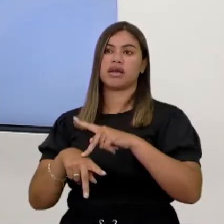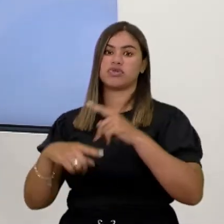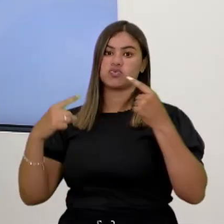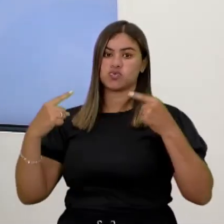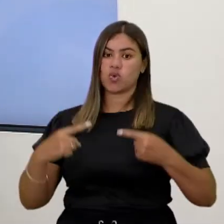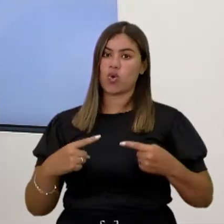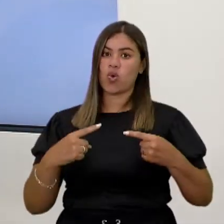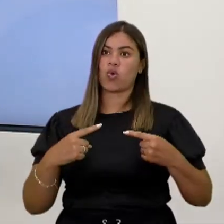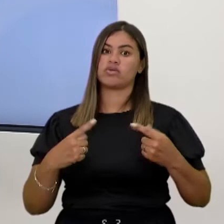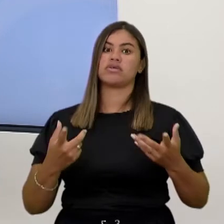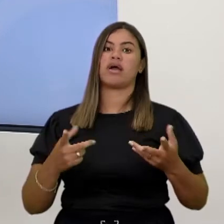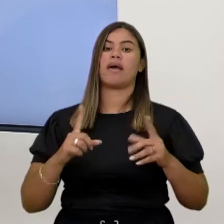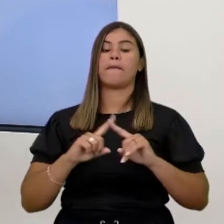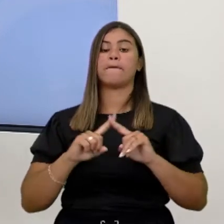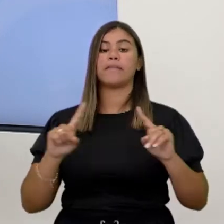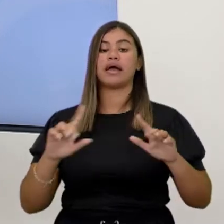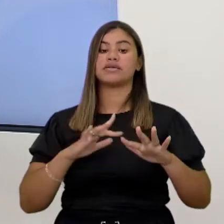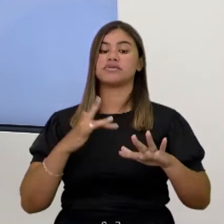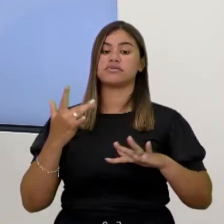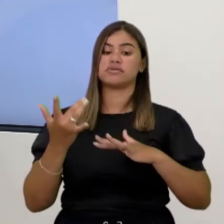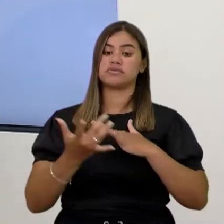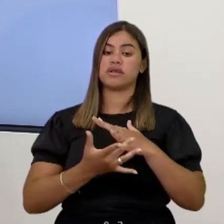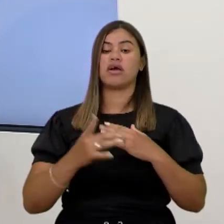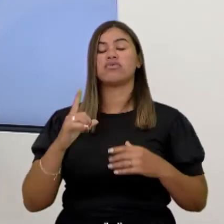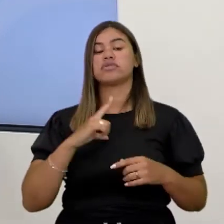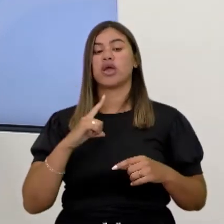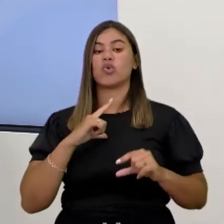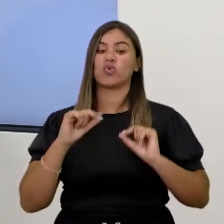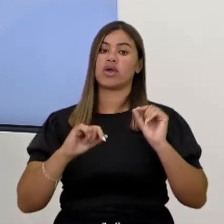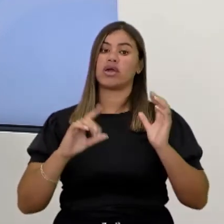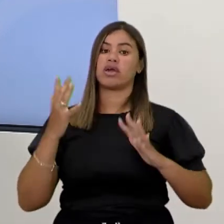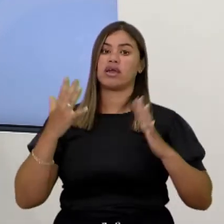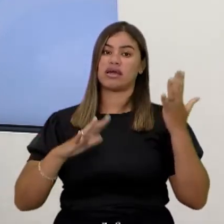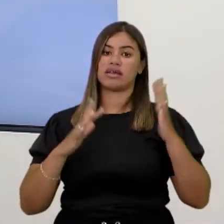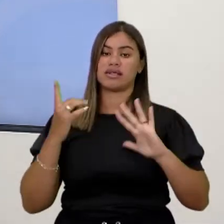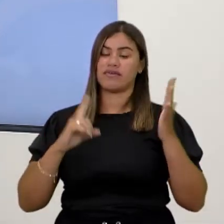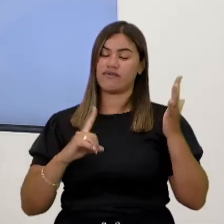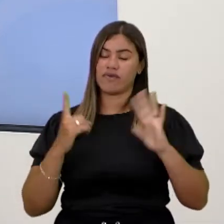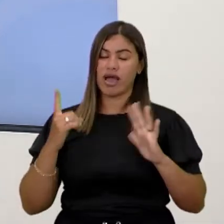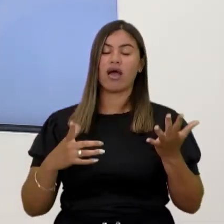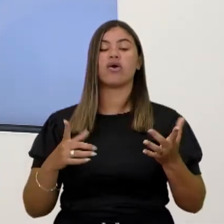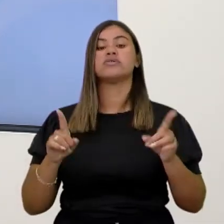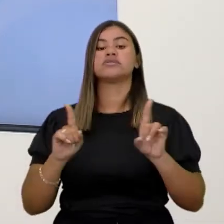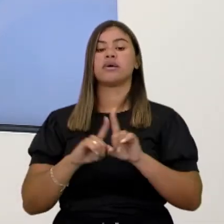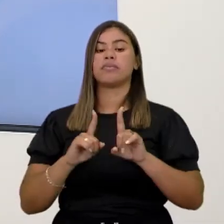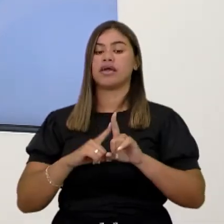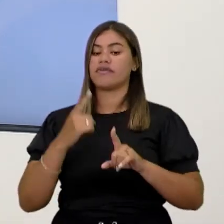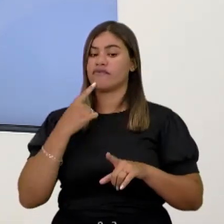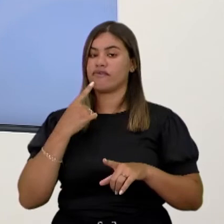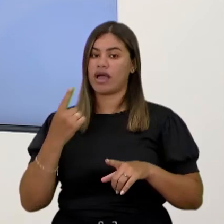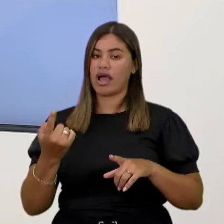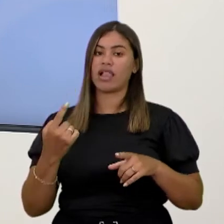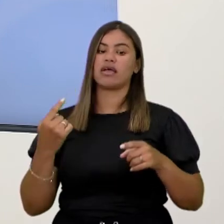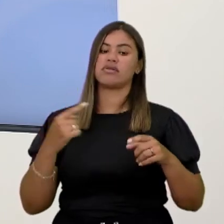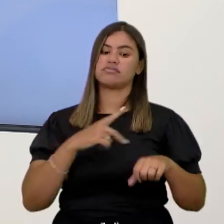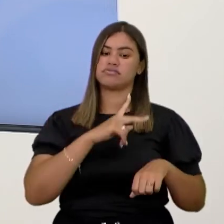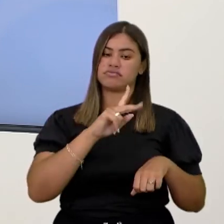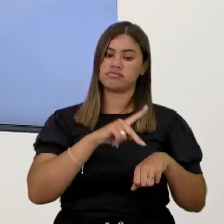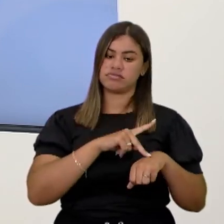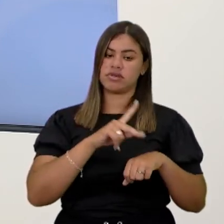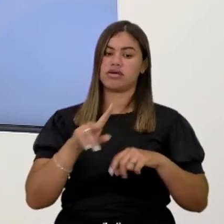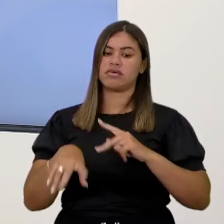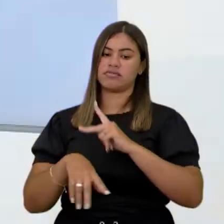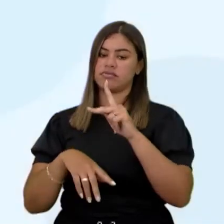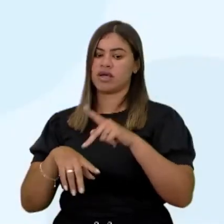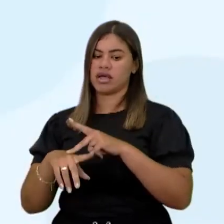Mas também discutem a questão do conflito, né? Ou seja, então vou colocar aqui, né, para não escrever a mesma